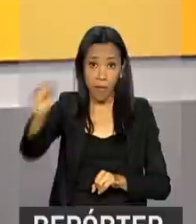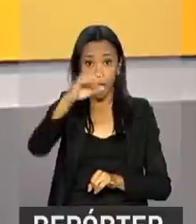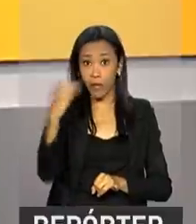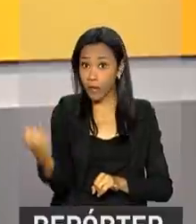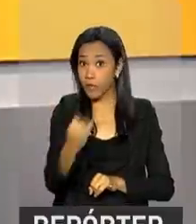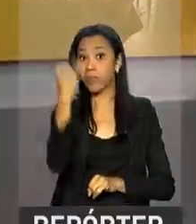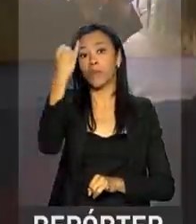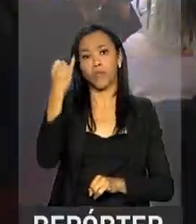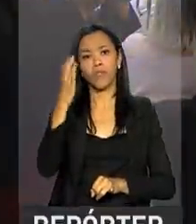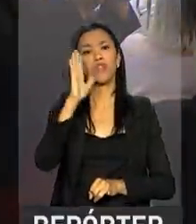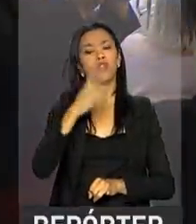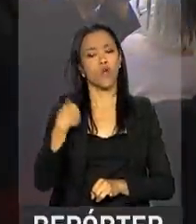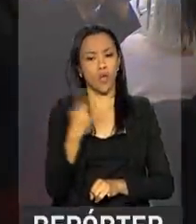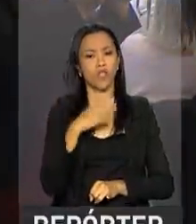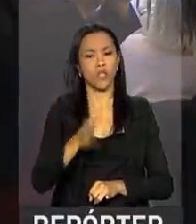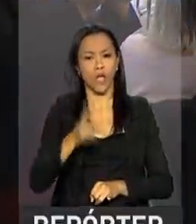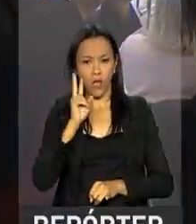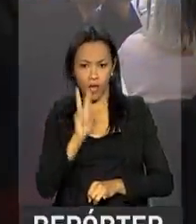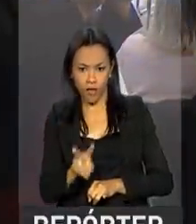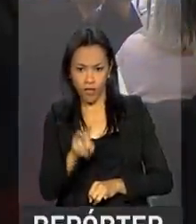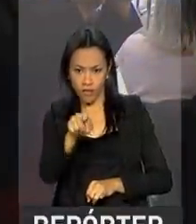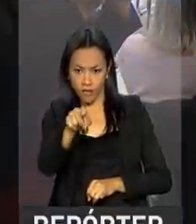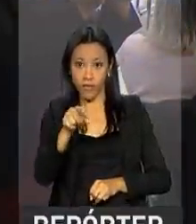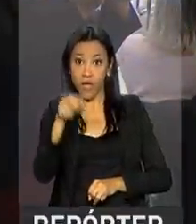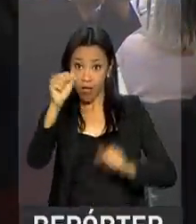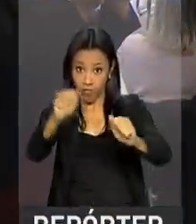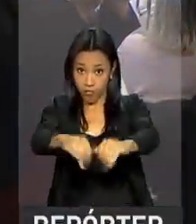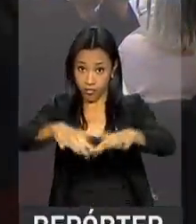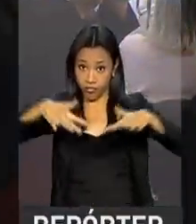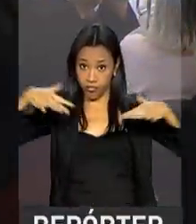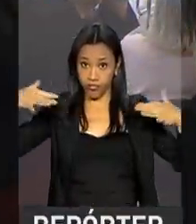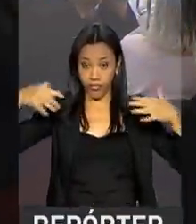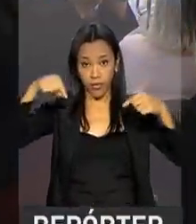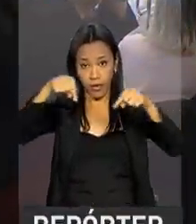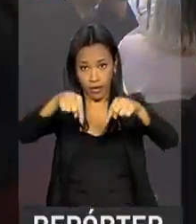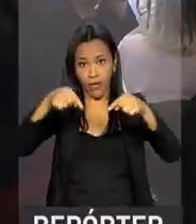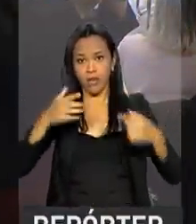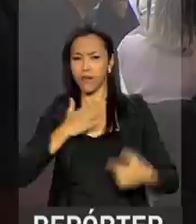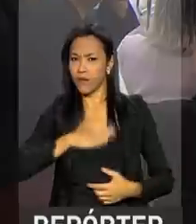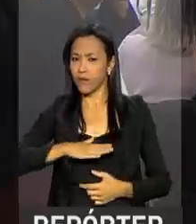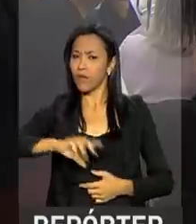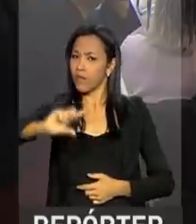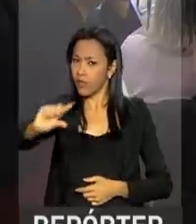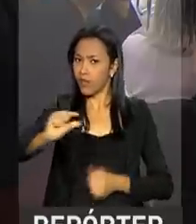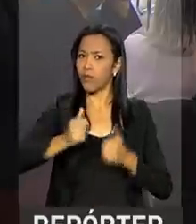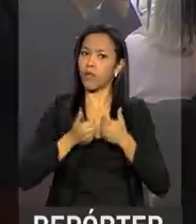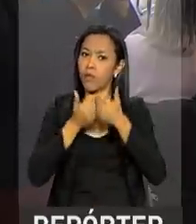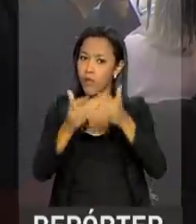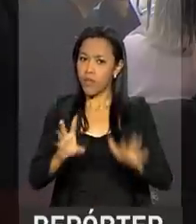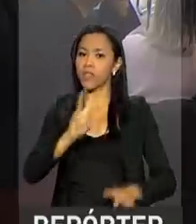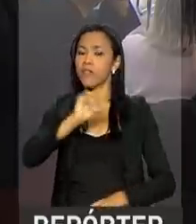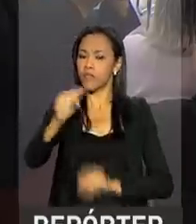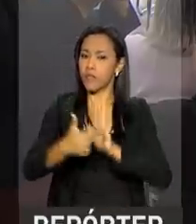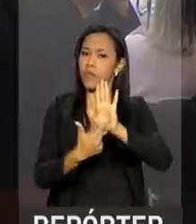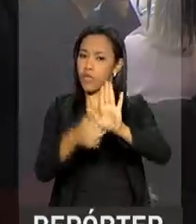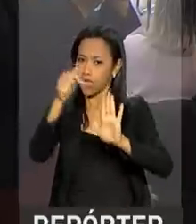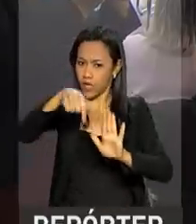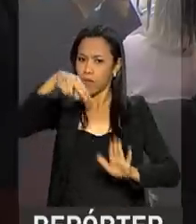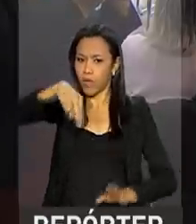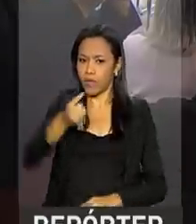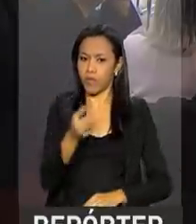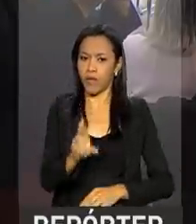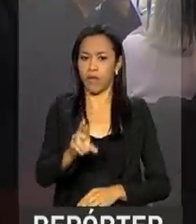essencial. Nós já temos imagens ao vivo do salão onde vai acontecer essa solenidade, começa em instantes e será transmitida aqui